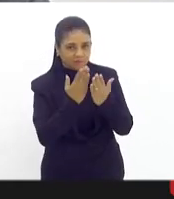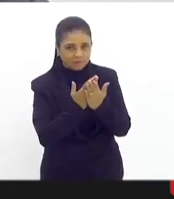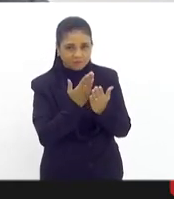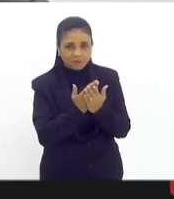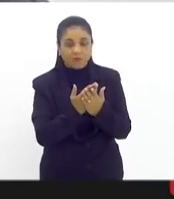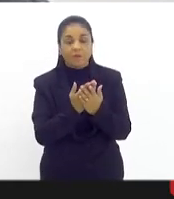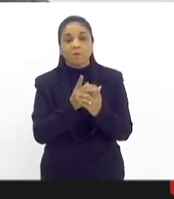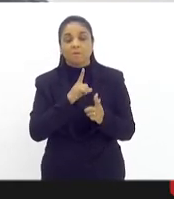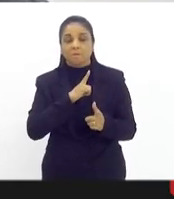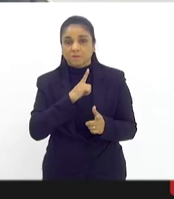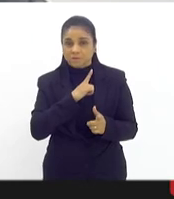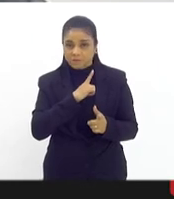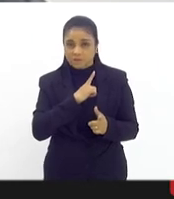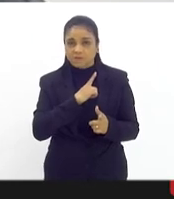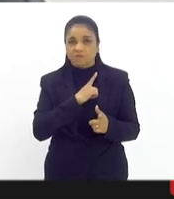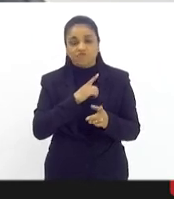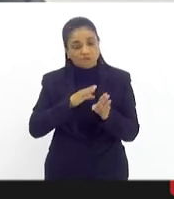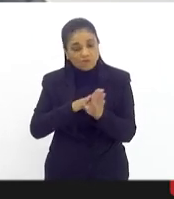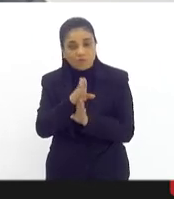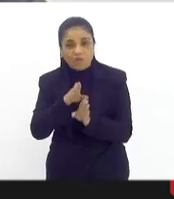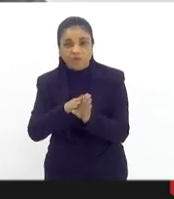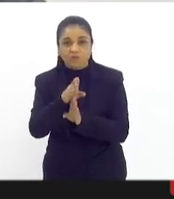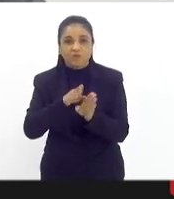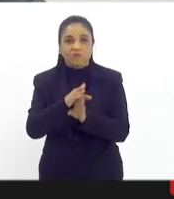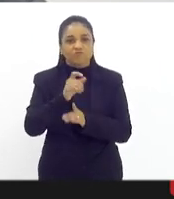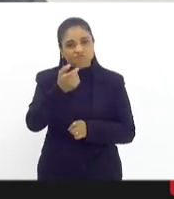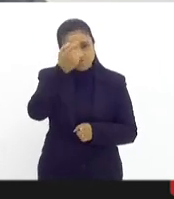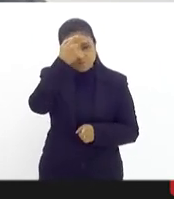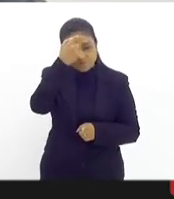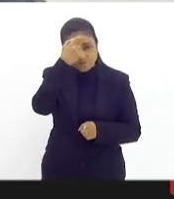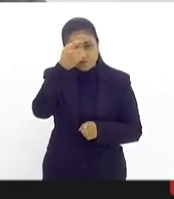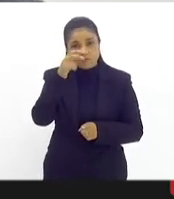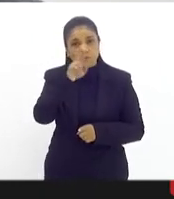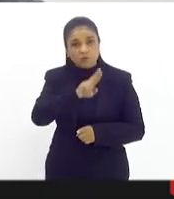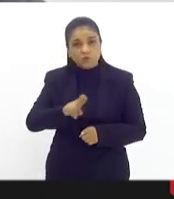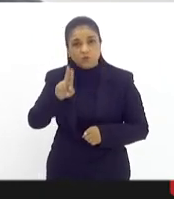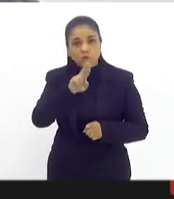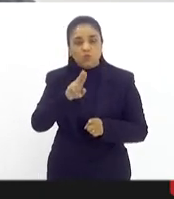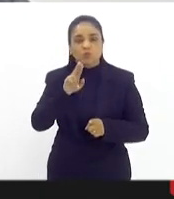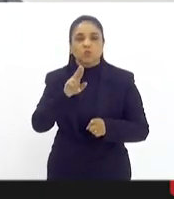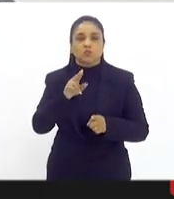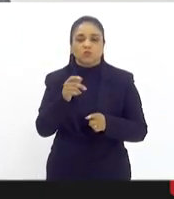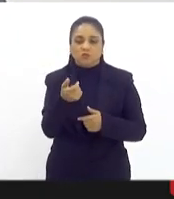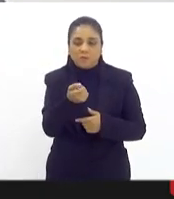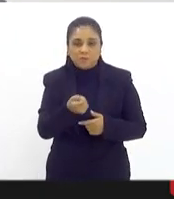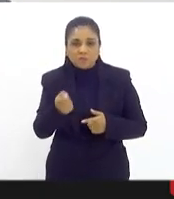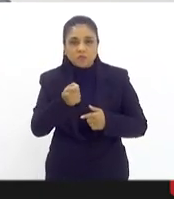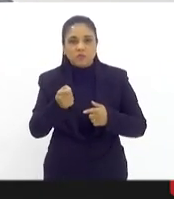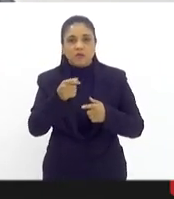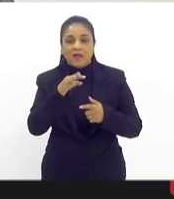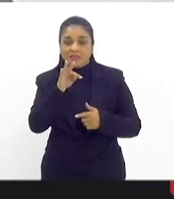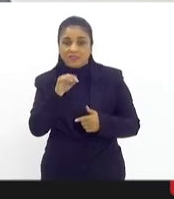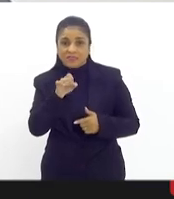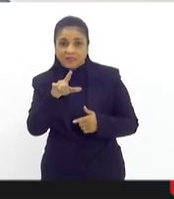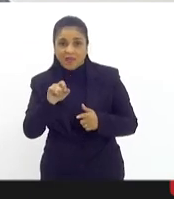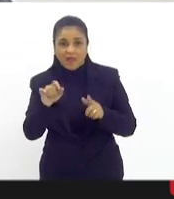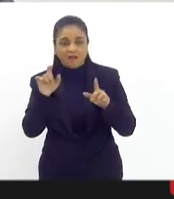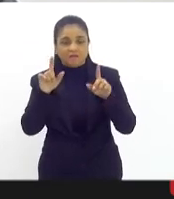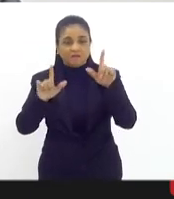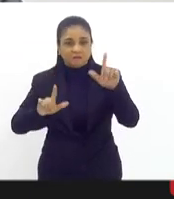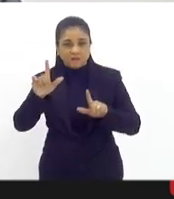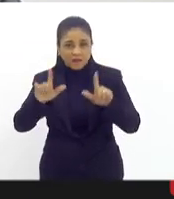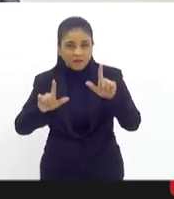elemento de, como eu estava falando, de orientações sobre o uso consciente de telas por crianças e adolescentes, que aí já tem um processo agora em curso com o MDH,